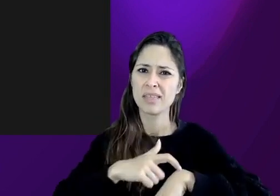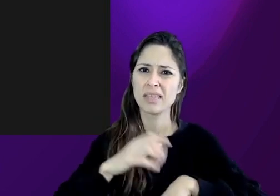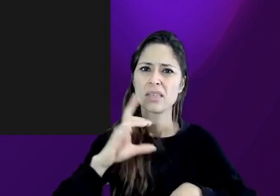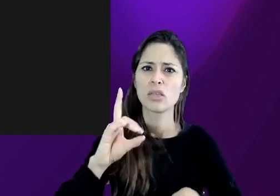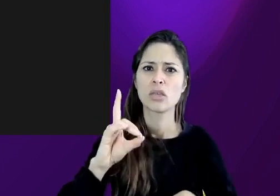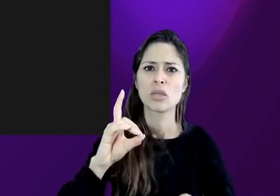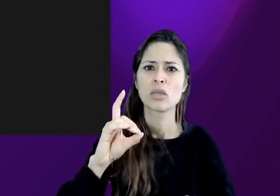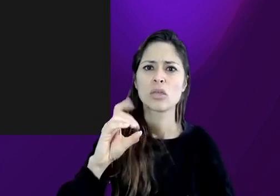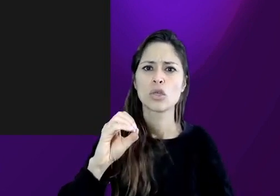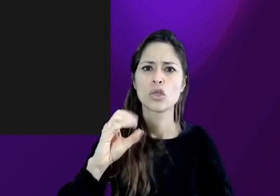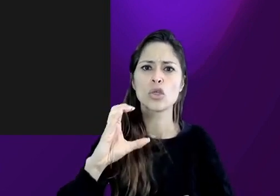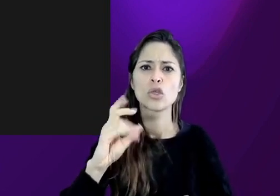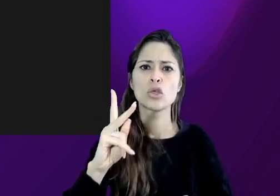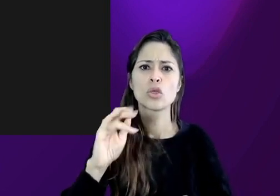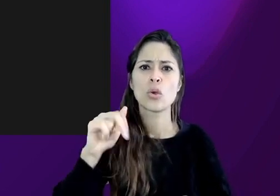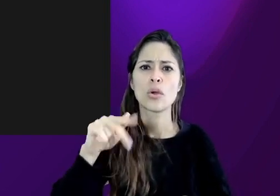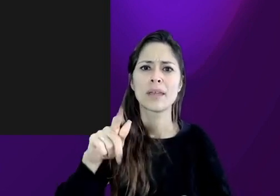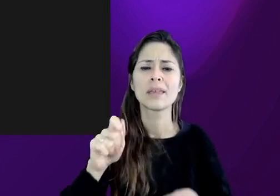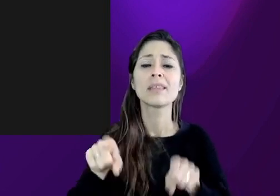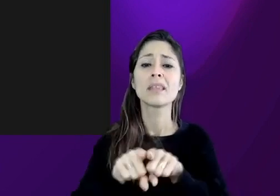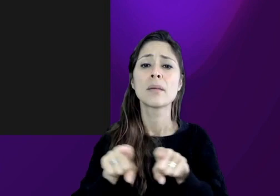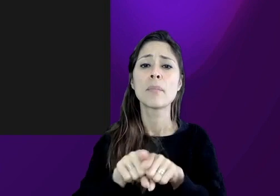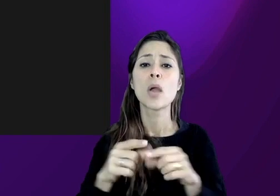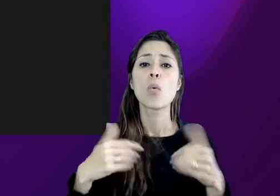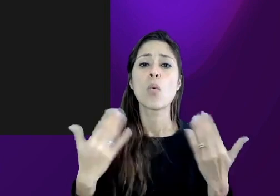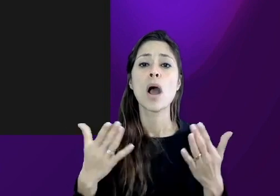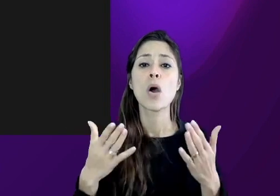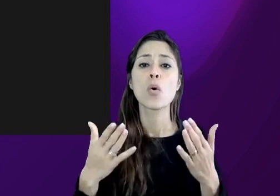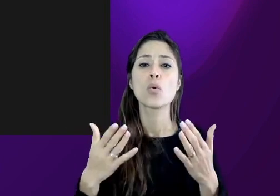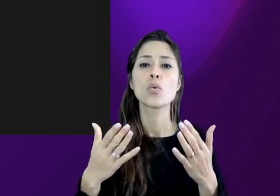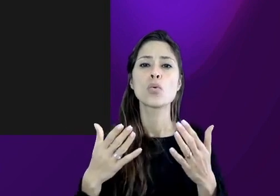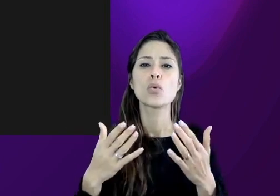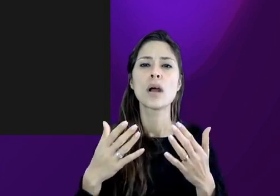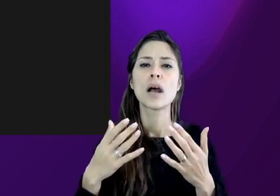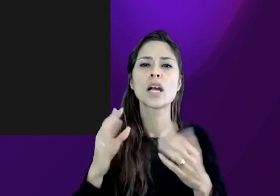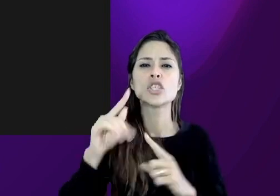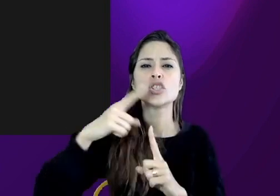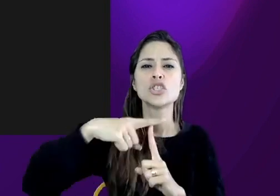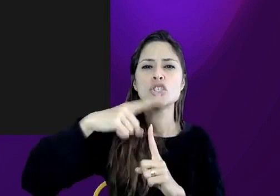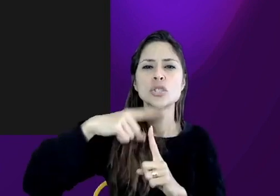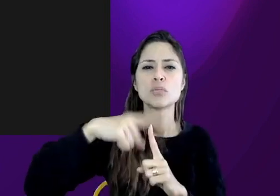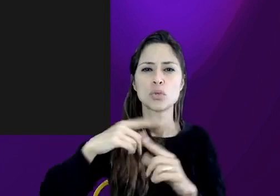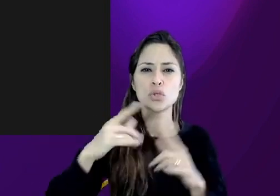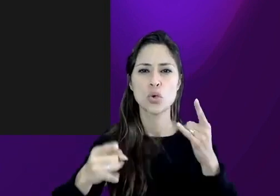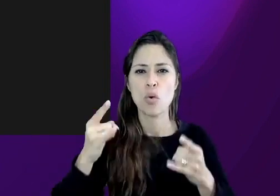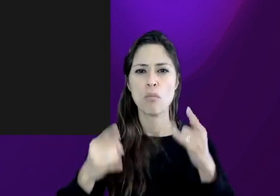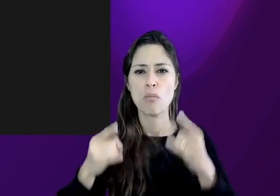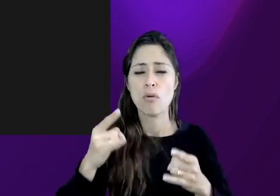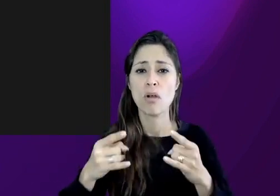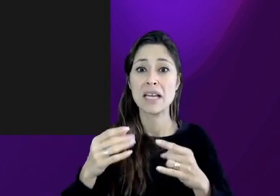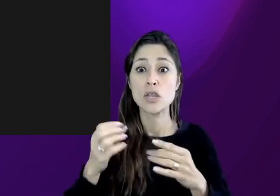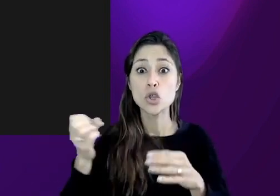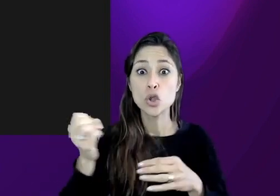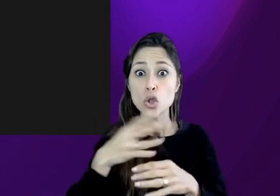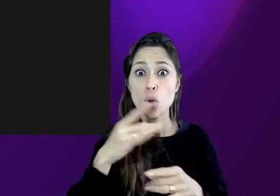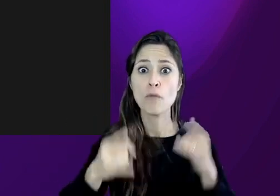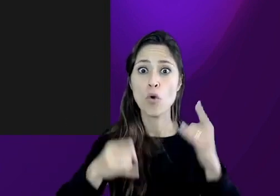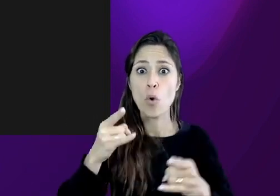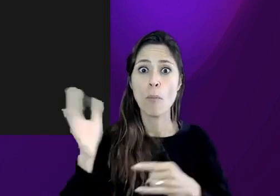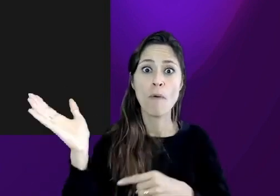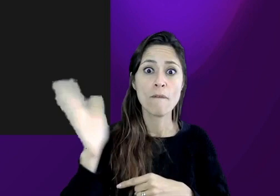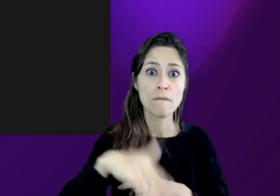pelo tipo de robô que a gente usa? Eu acho que a gente, com novos robôs chegando, a gente consiga diminuir esse